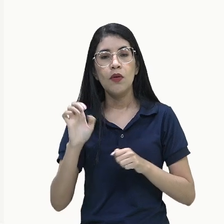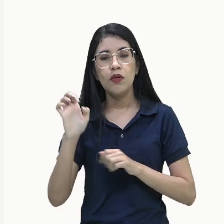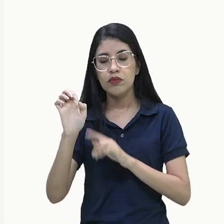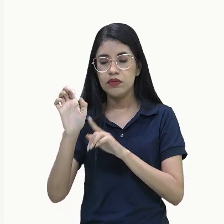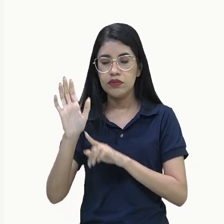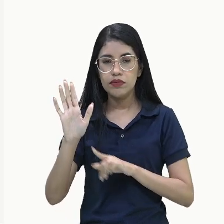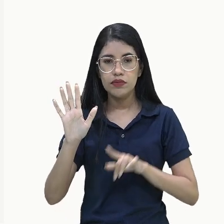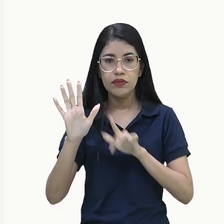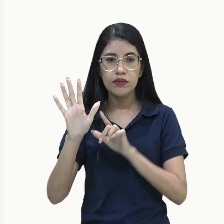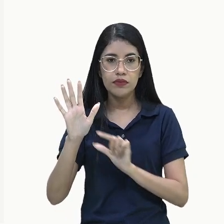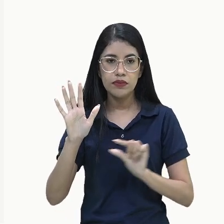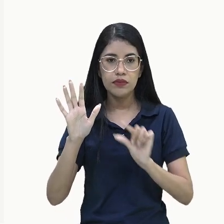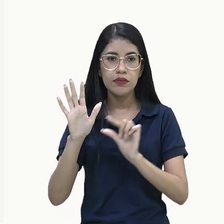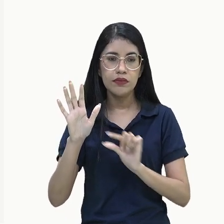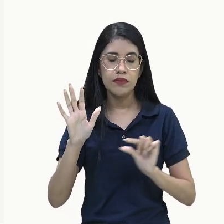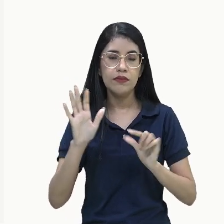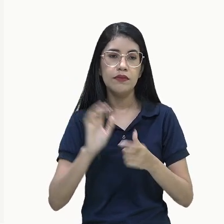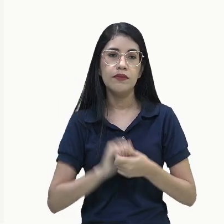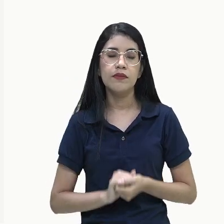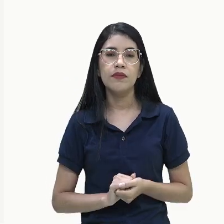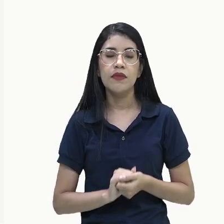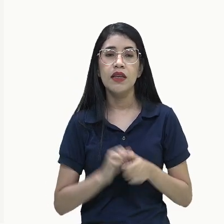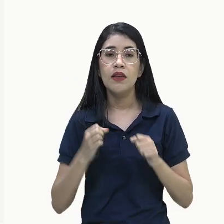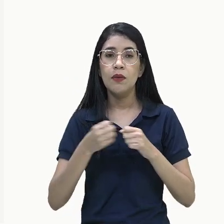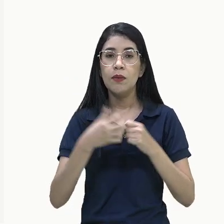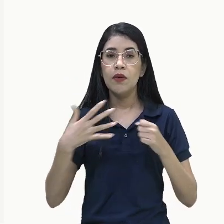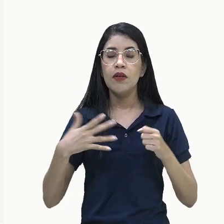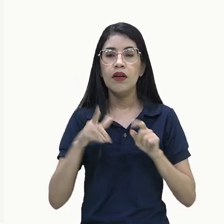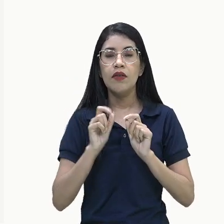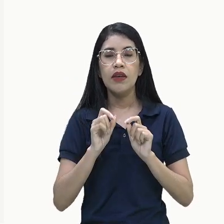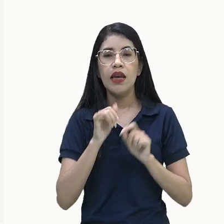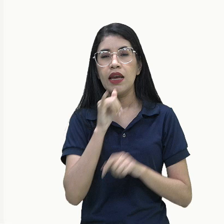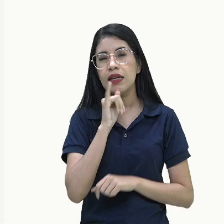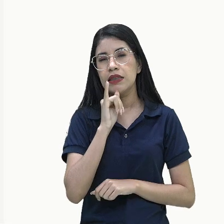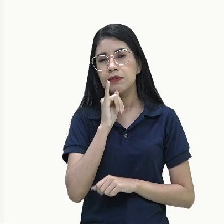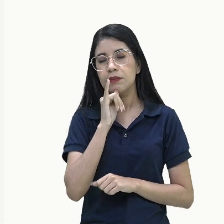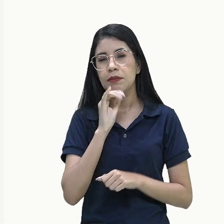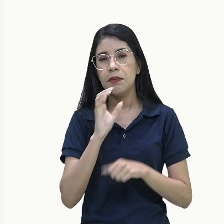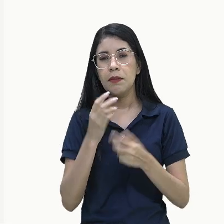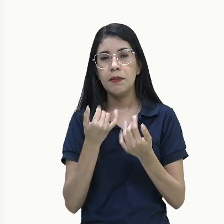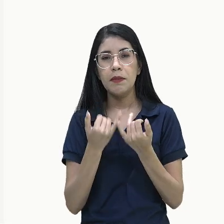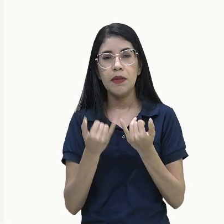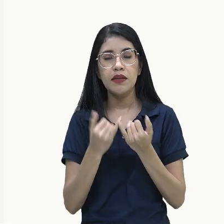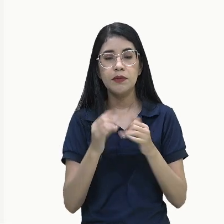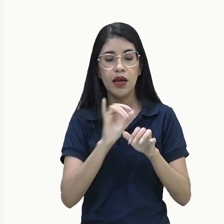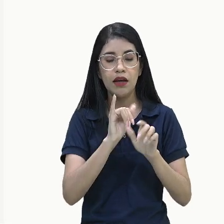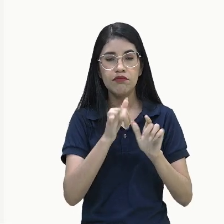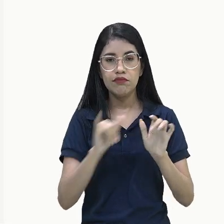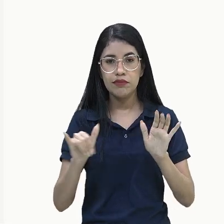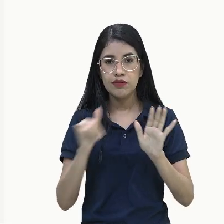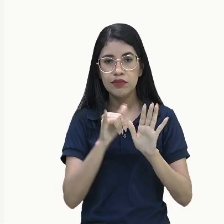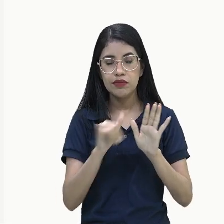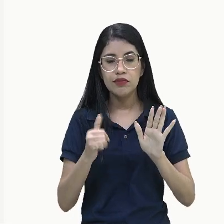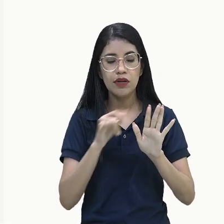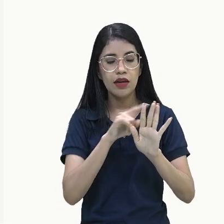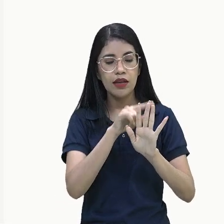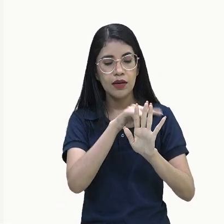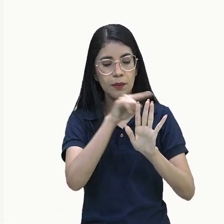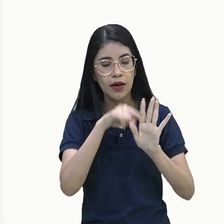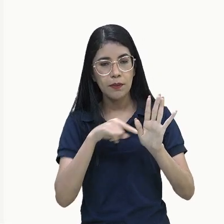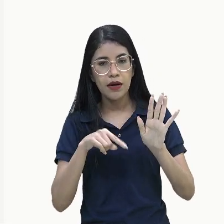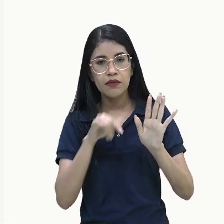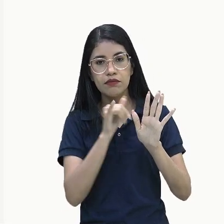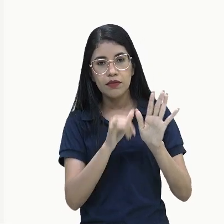neurônio. Esse impulso nervoso ele é uma corrente elétrica, pessoal, né, que percorre o neurônio, que